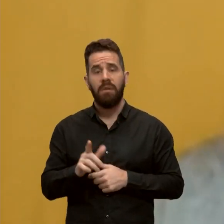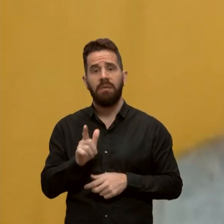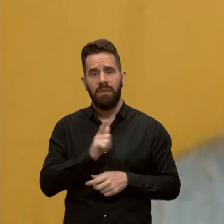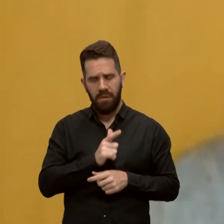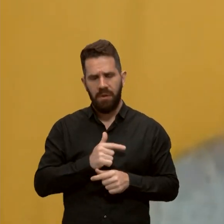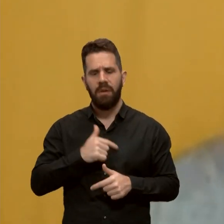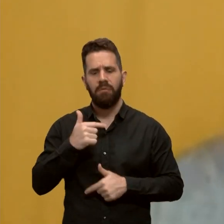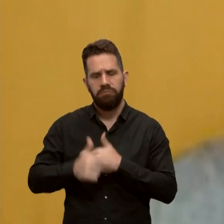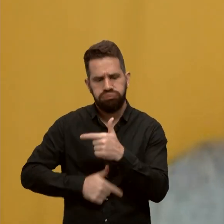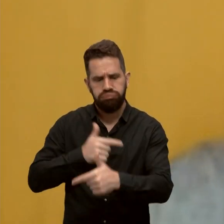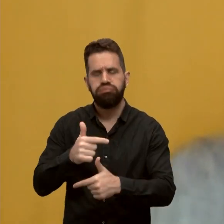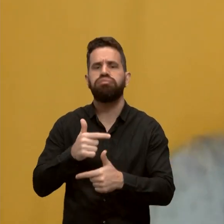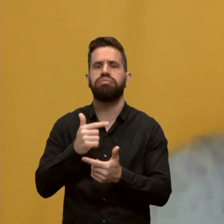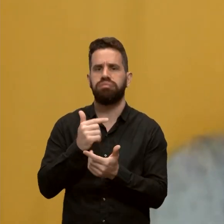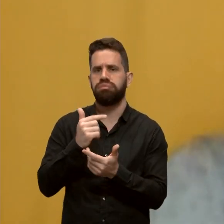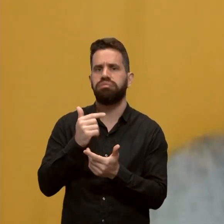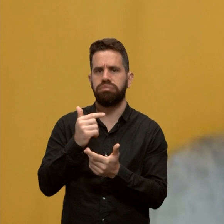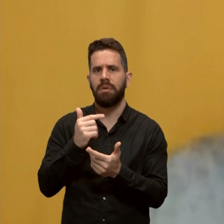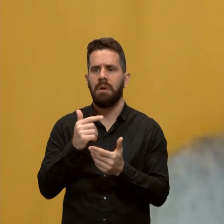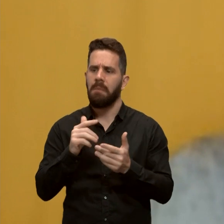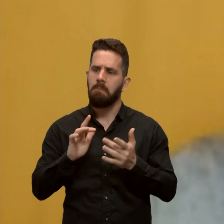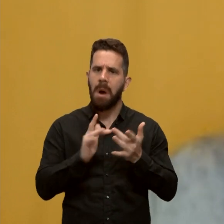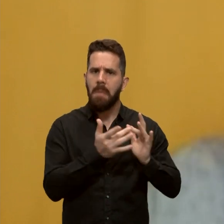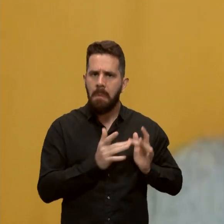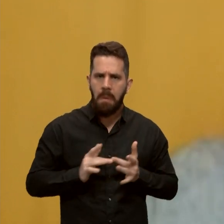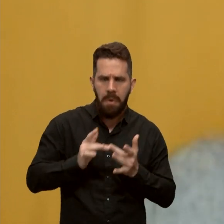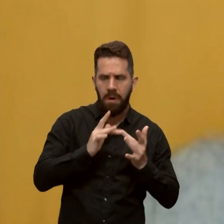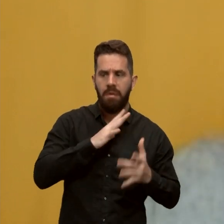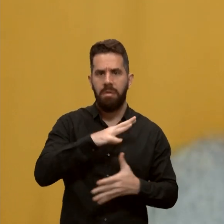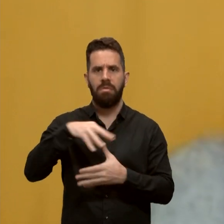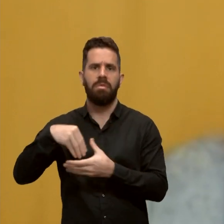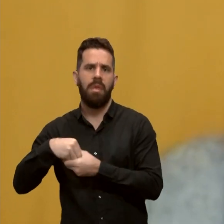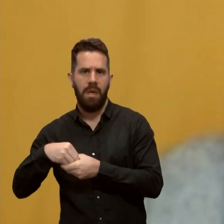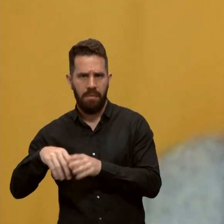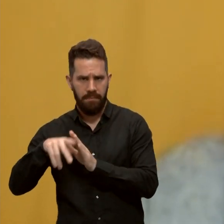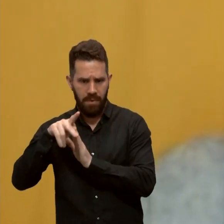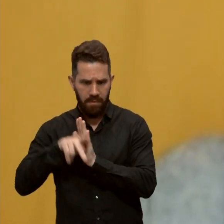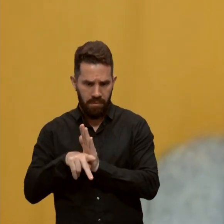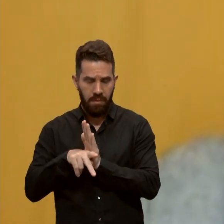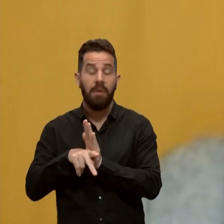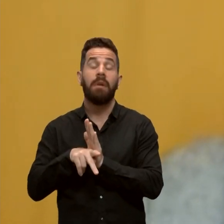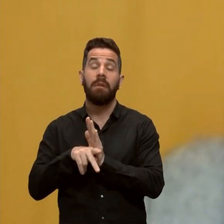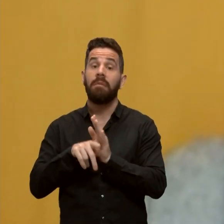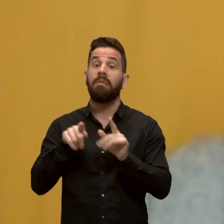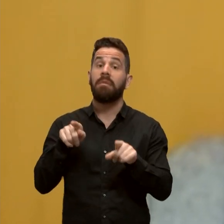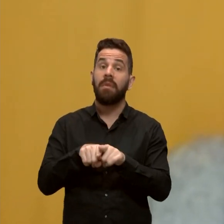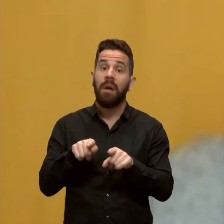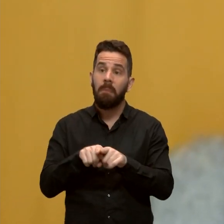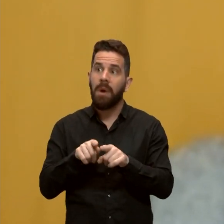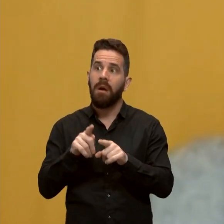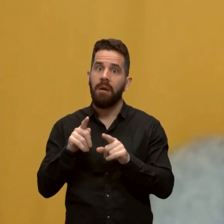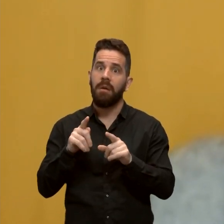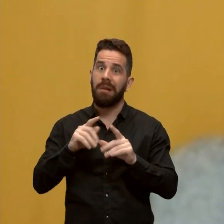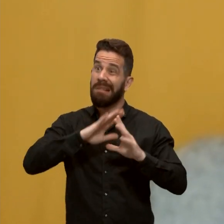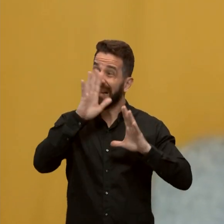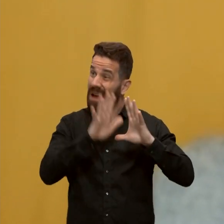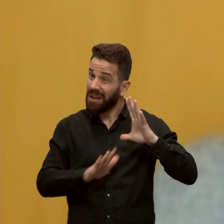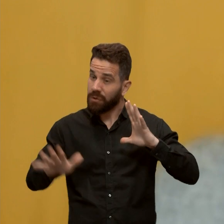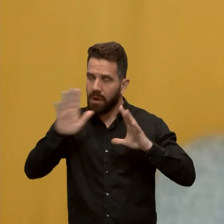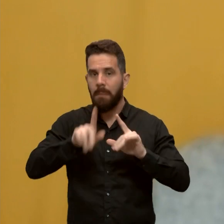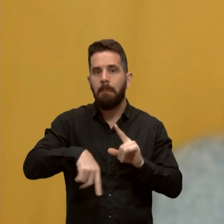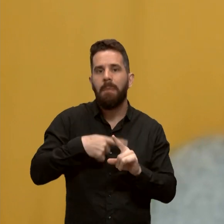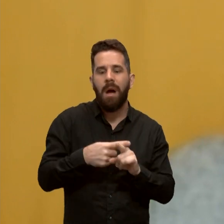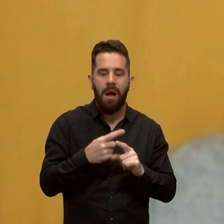de organizações que fazem parte do projeto, e ações que são desenvolvidas mais territorialmente, né? Essa